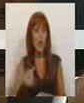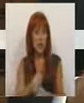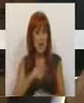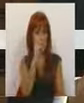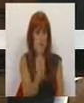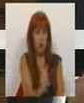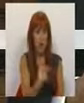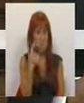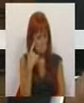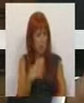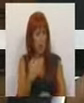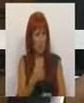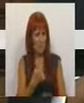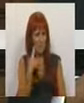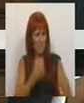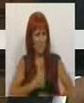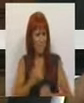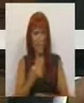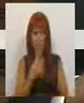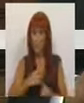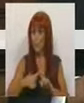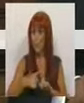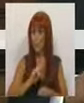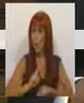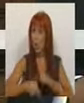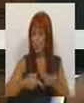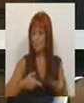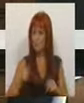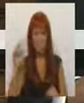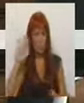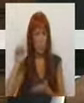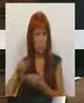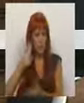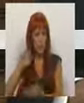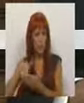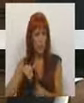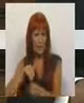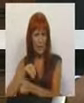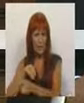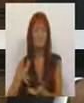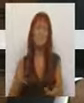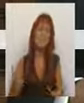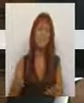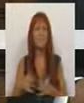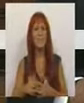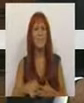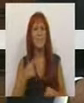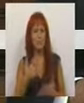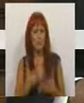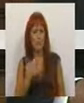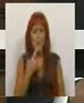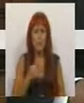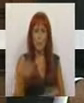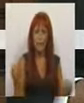Terceira, estão a refletir fortemente e muito positivamente esses resultados, e, portanto,